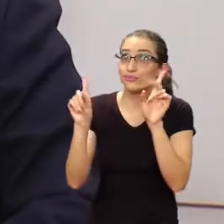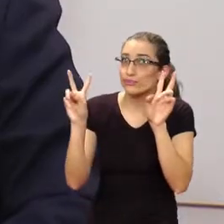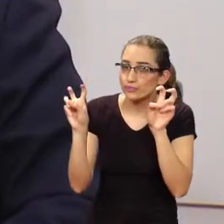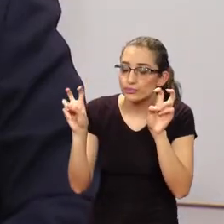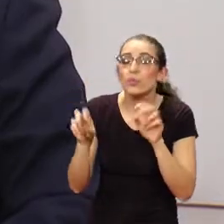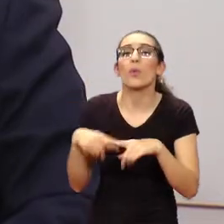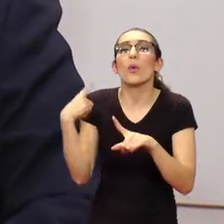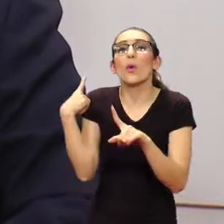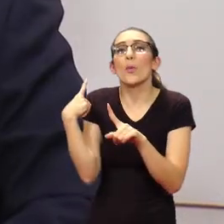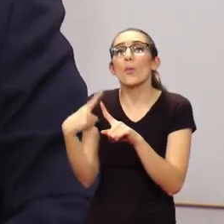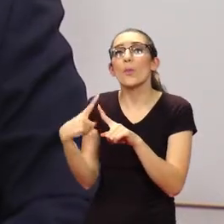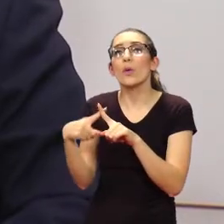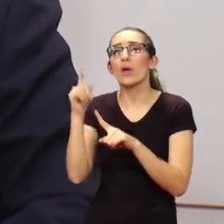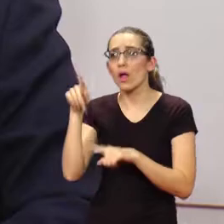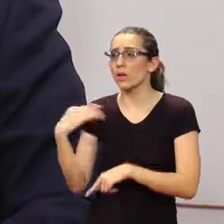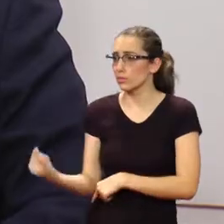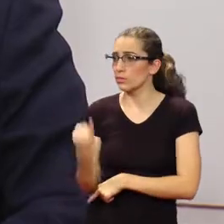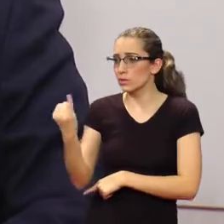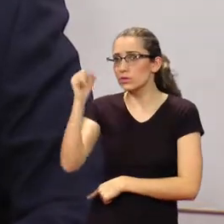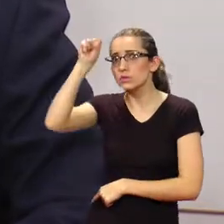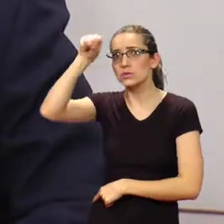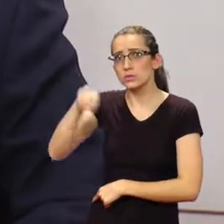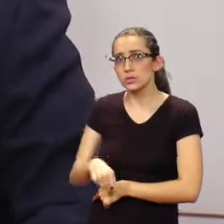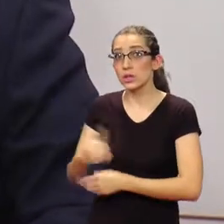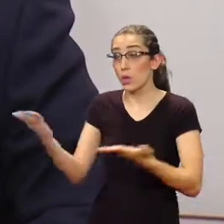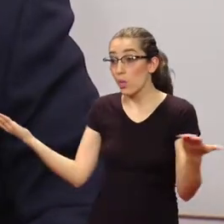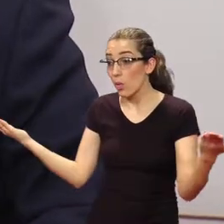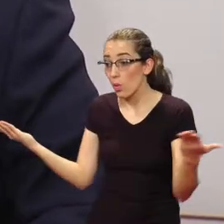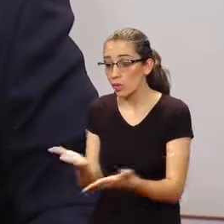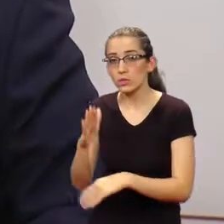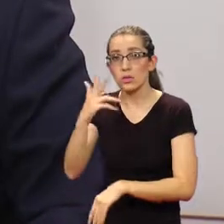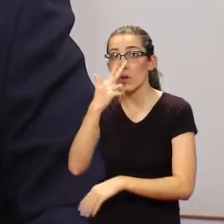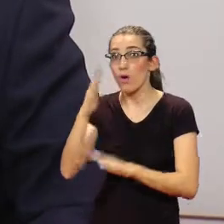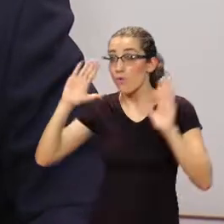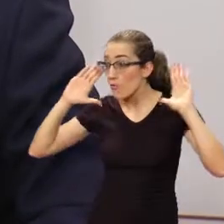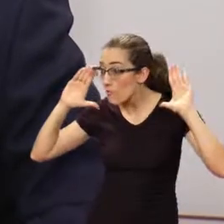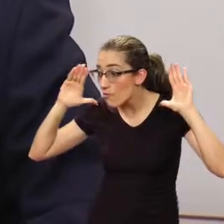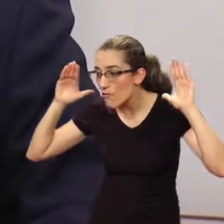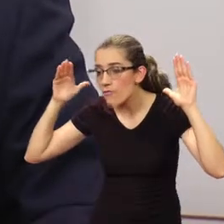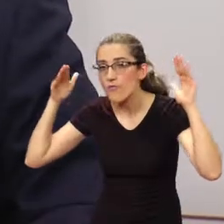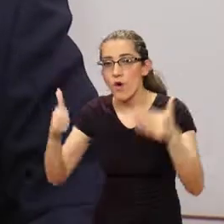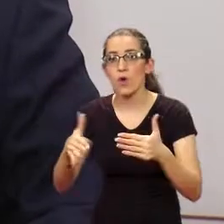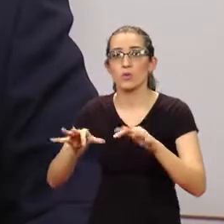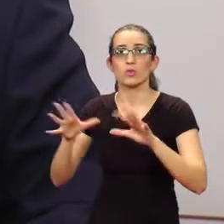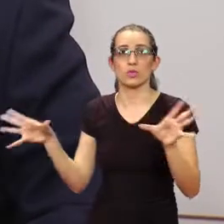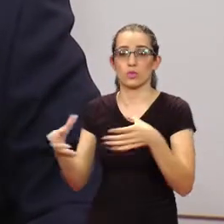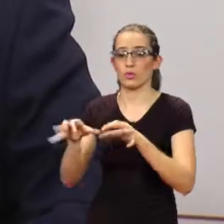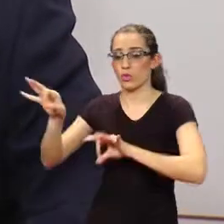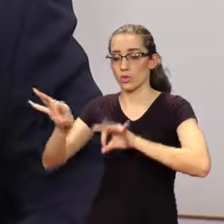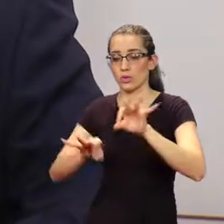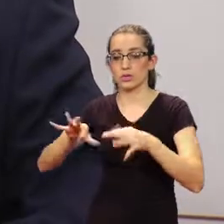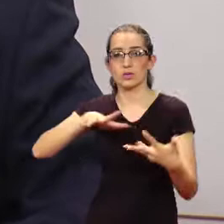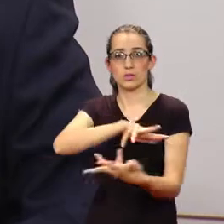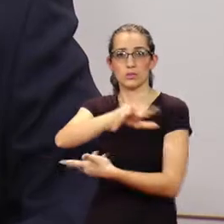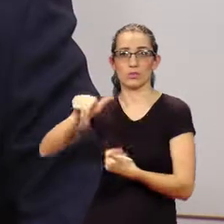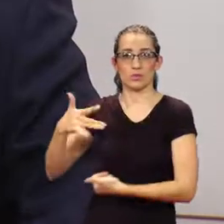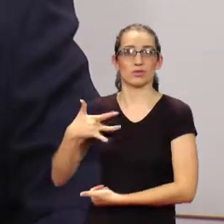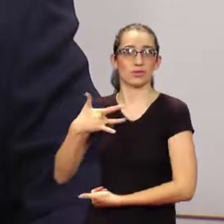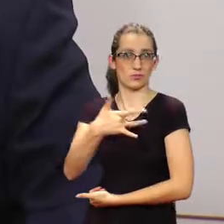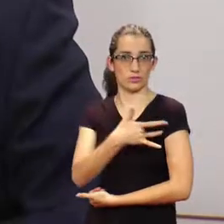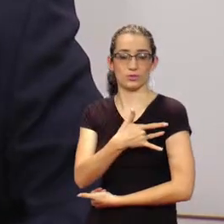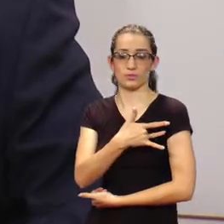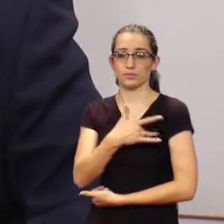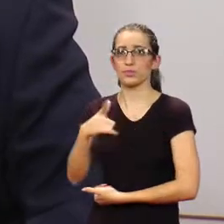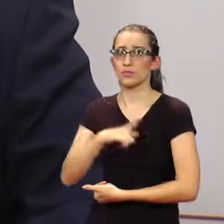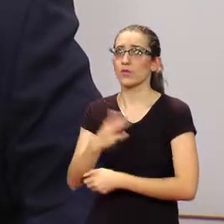né? Mas tão importante que passou a ser hoje um dos focos mais importantes da Organização Mundial da Saúde. Assim como houve, né,